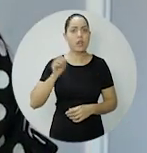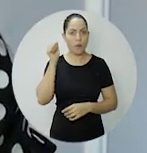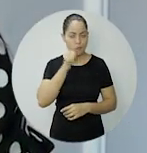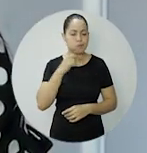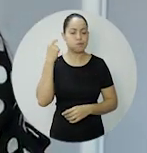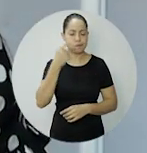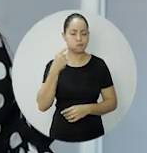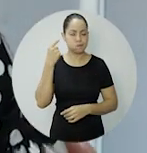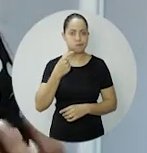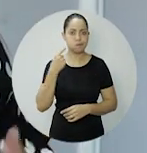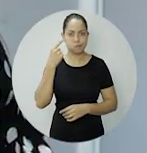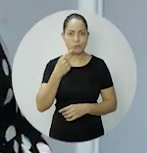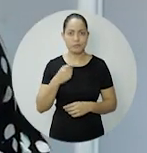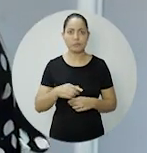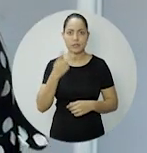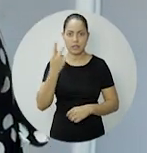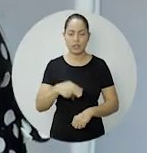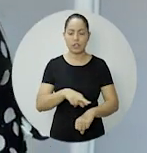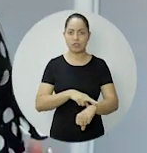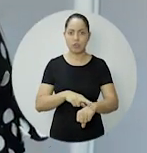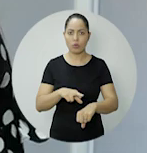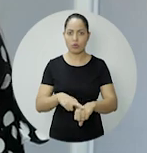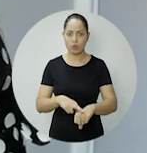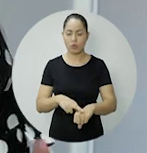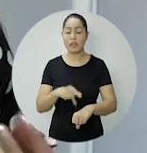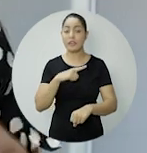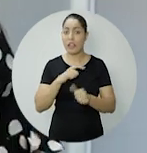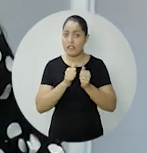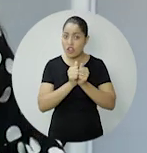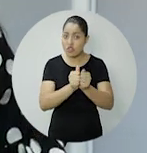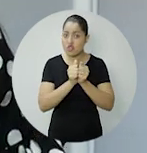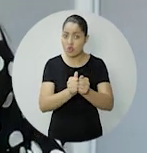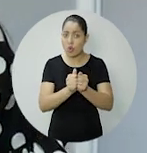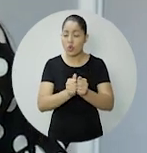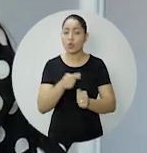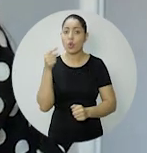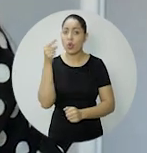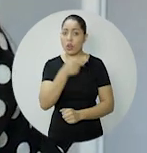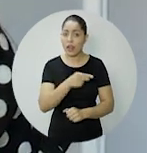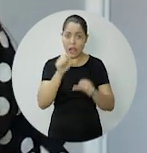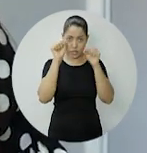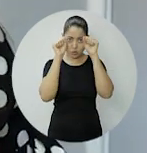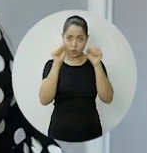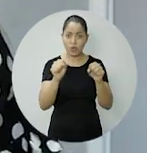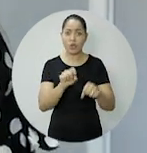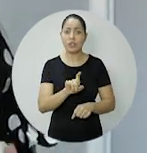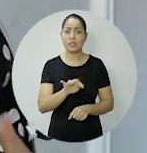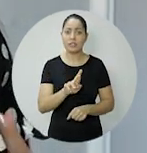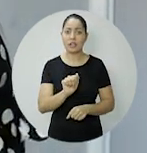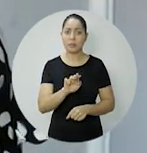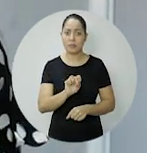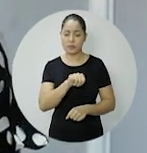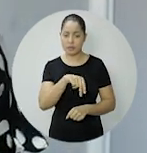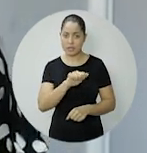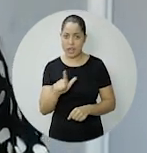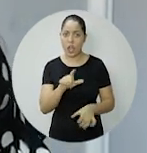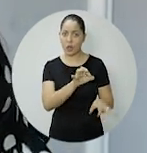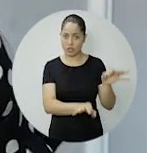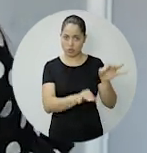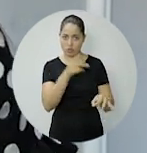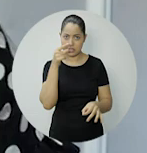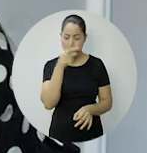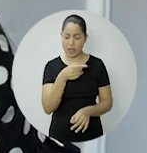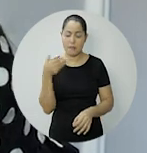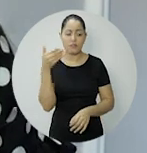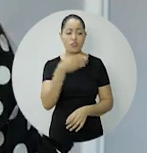com as prerrogativas da seccional de Rondônia, esteve junto ao Tribunal de Justiça em reunião com o presidente do